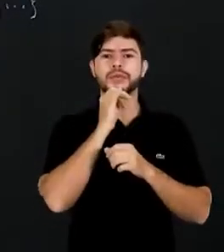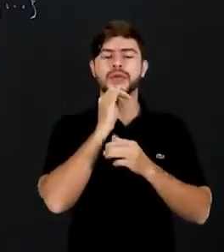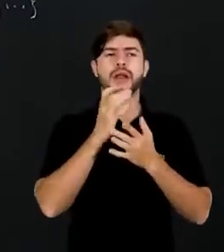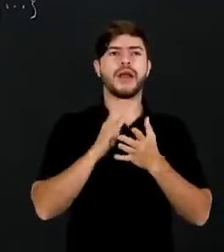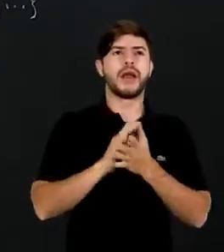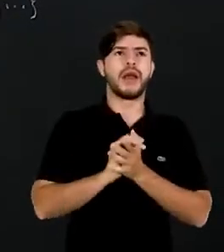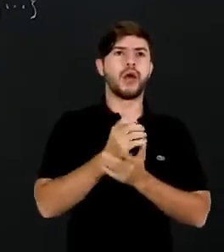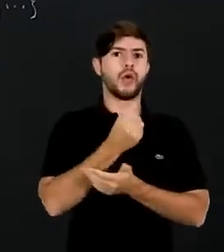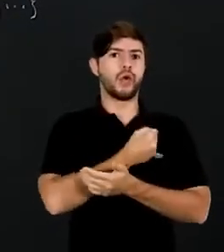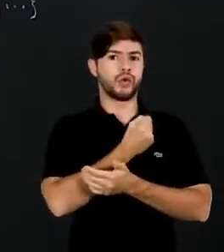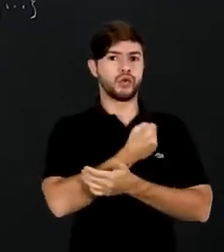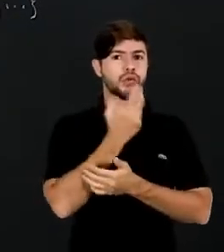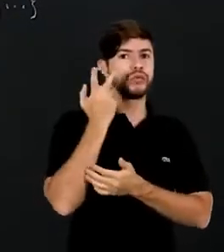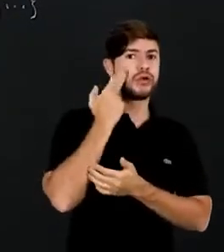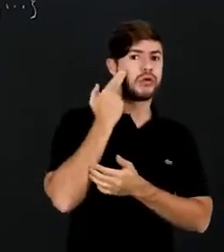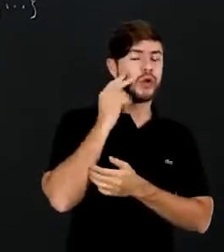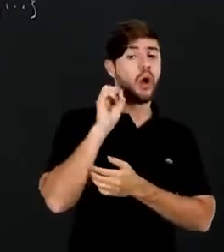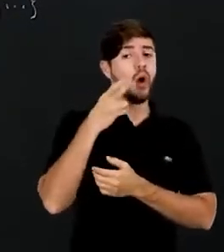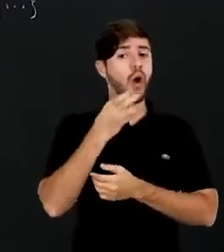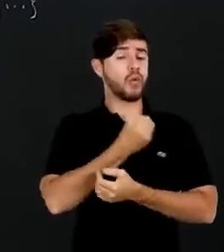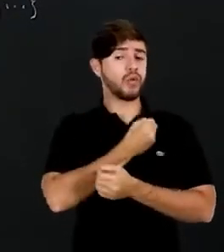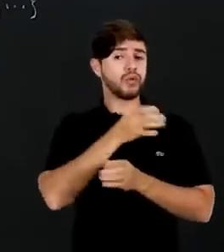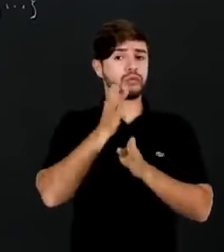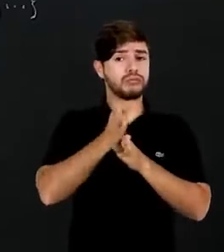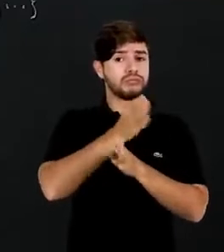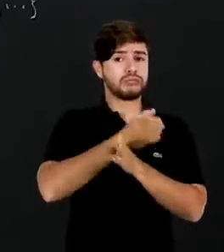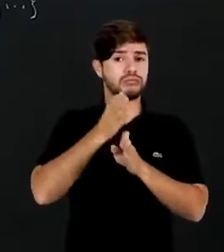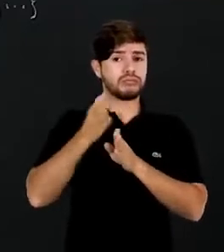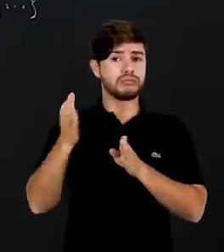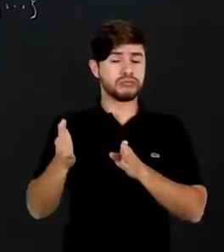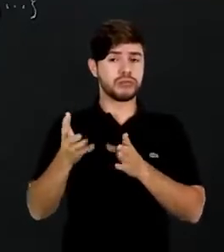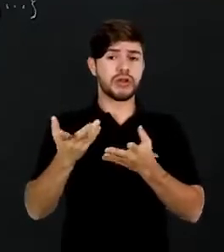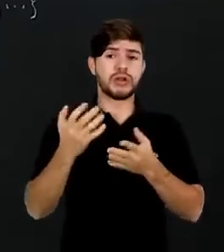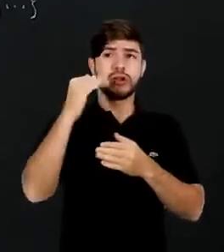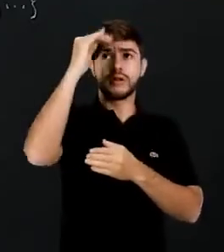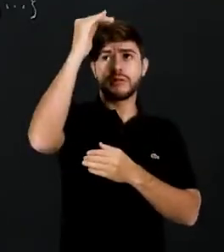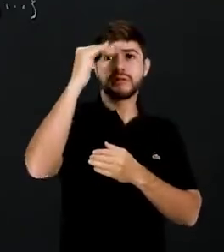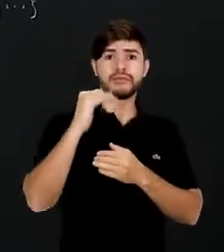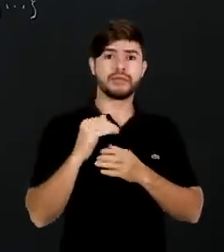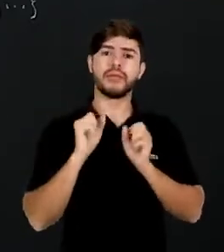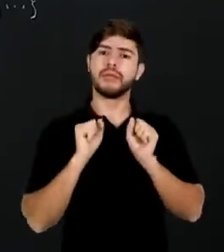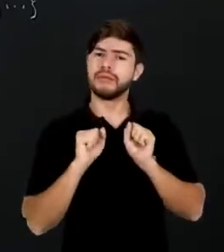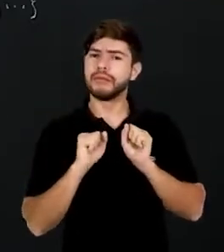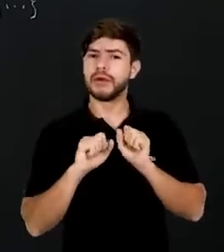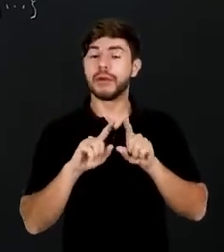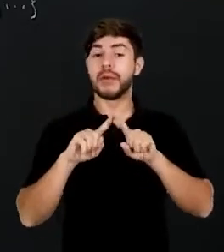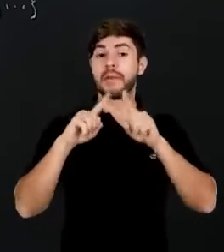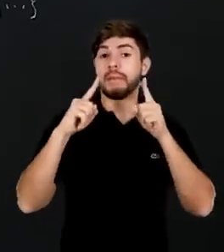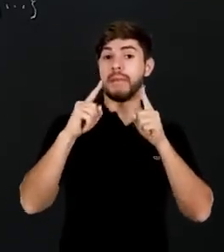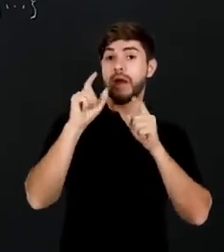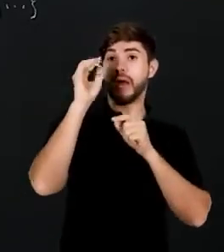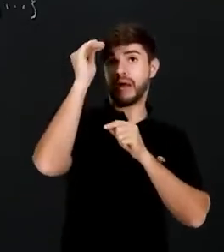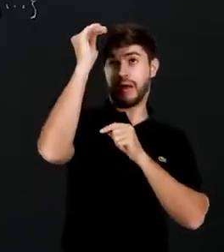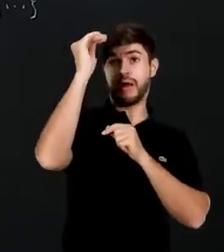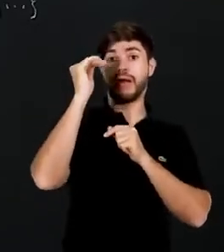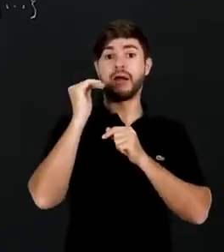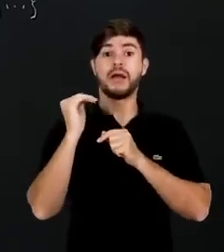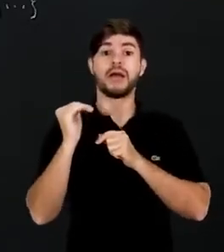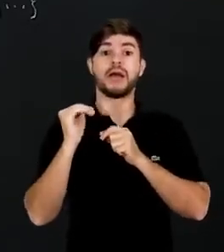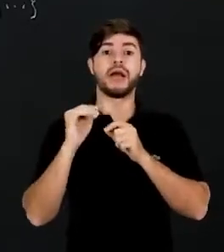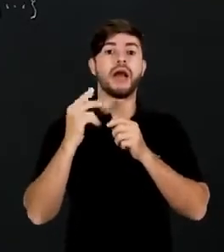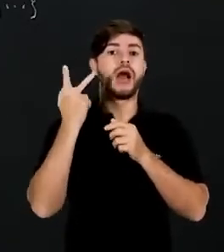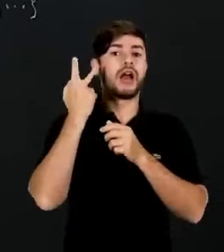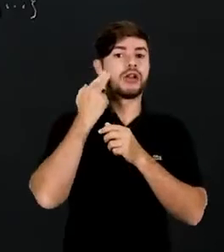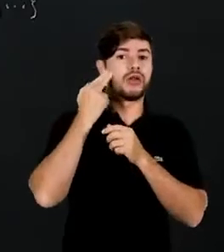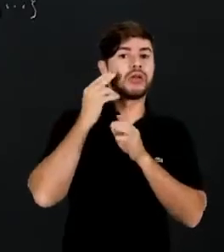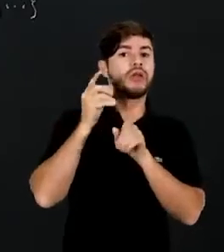número natural ou o número inteiro em forma de fração. Só que essa fração, em relação a